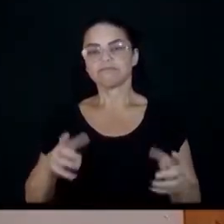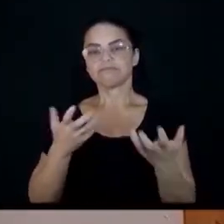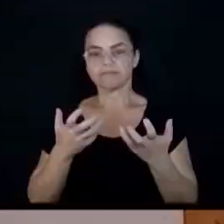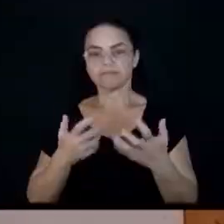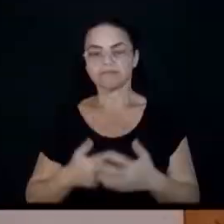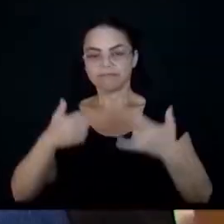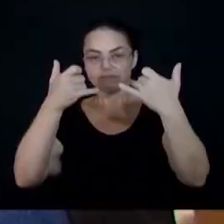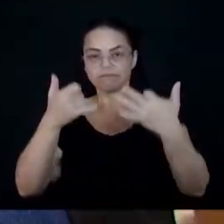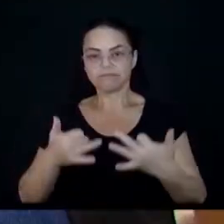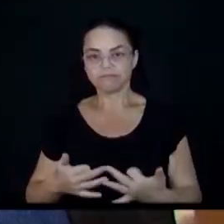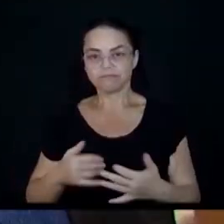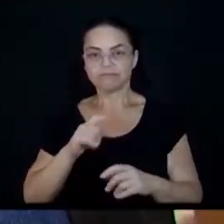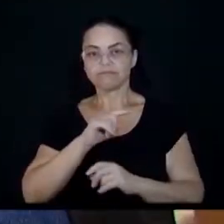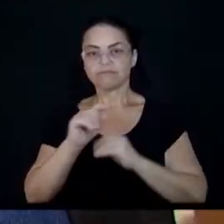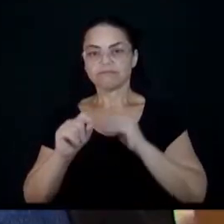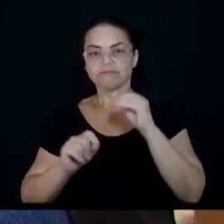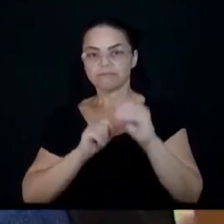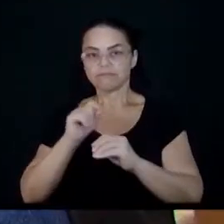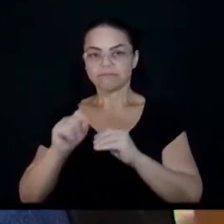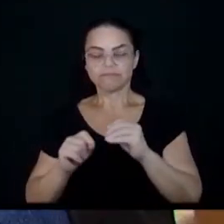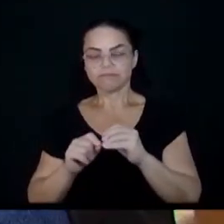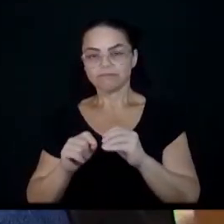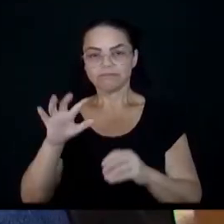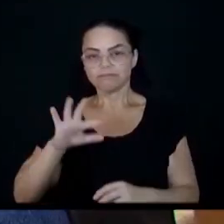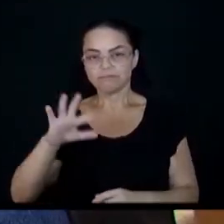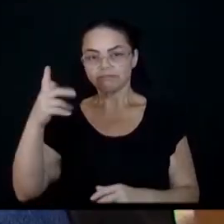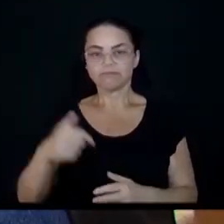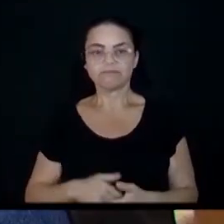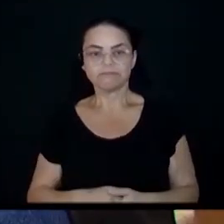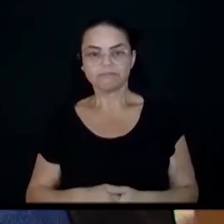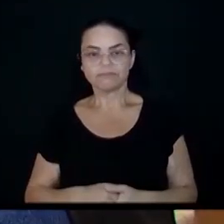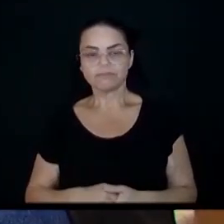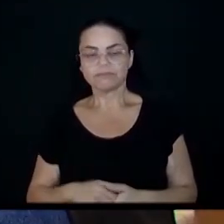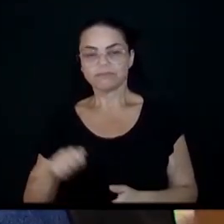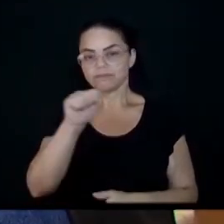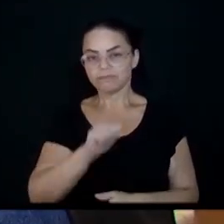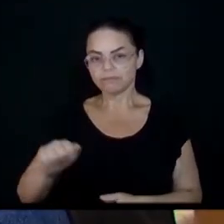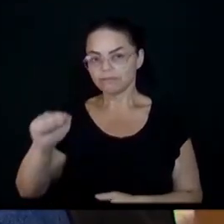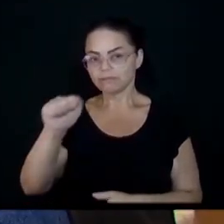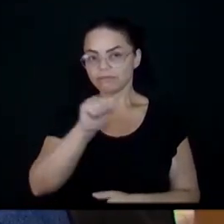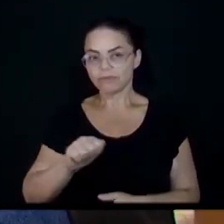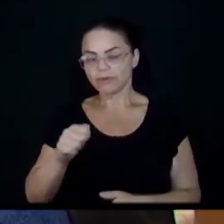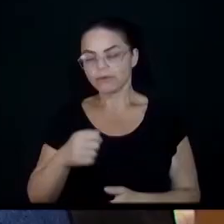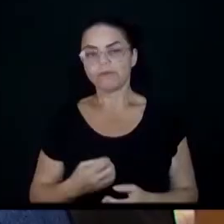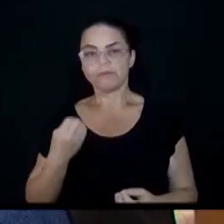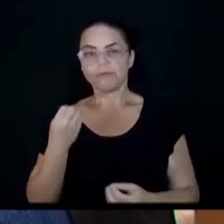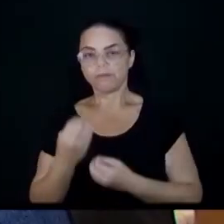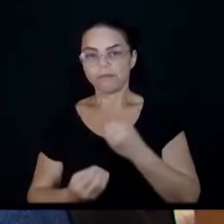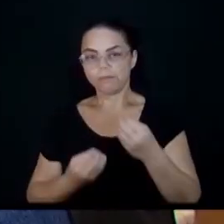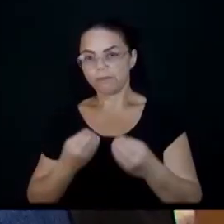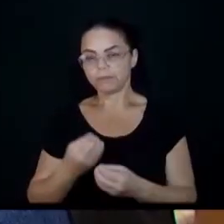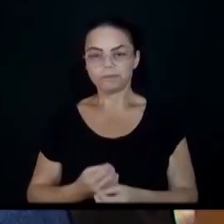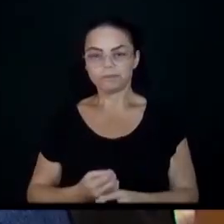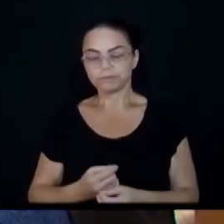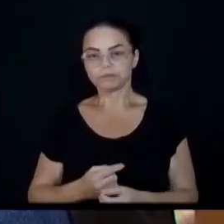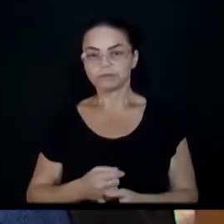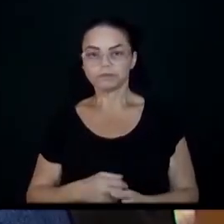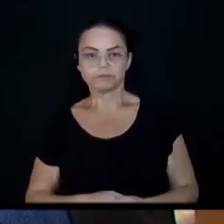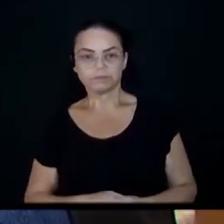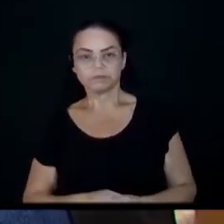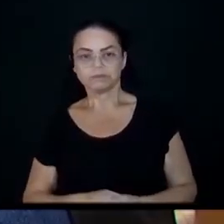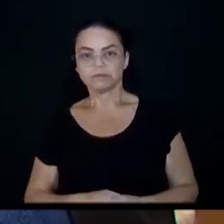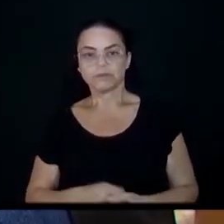gente como surgiu essa associação, qual foi, né, o pontapé